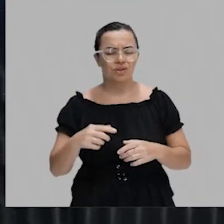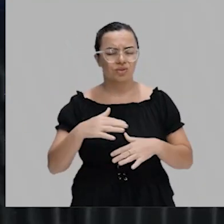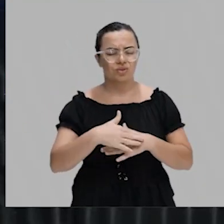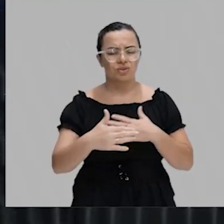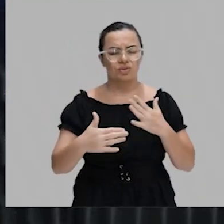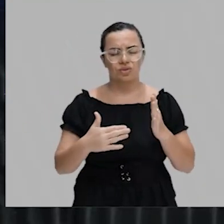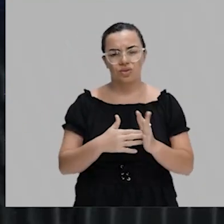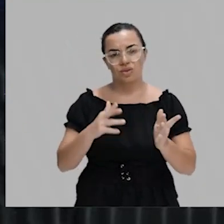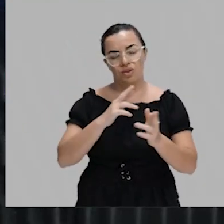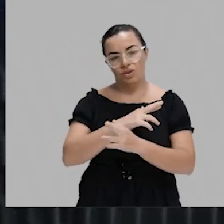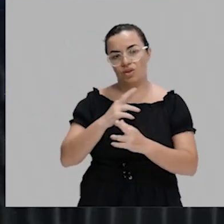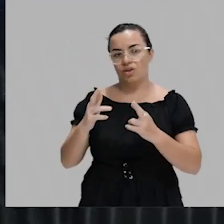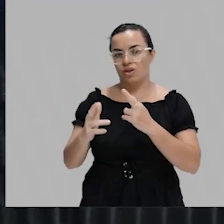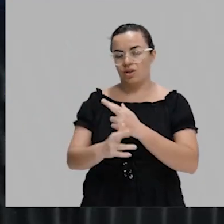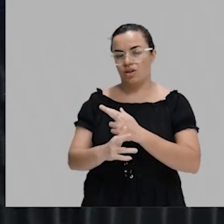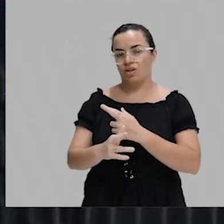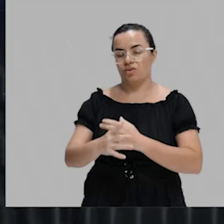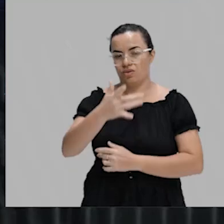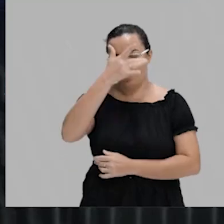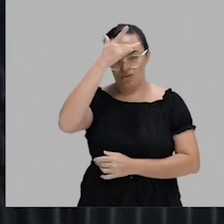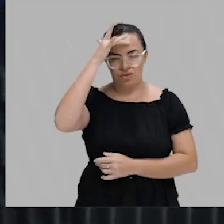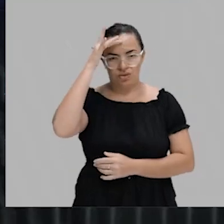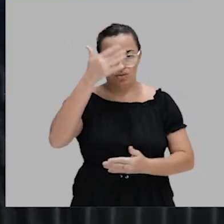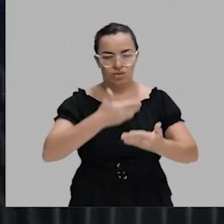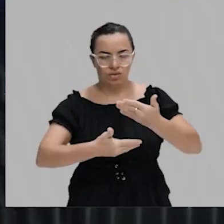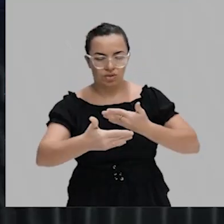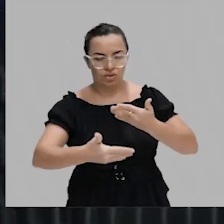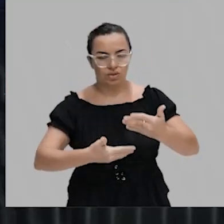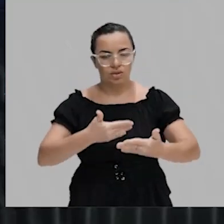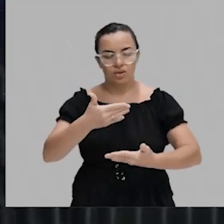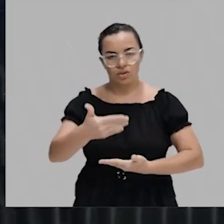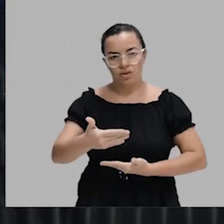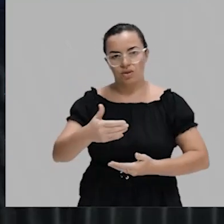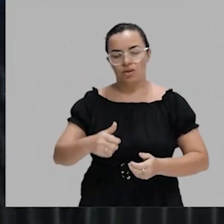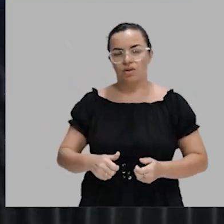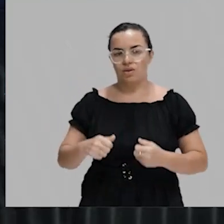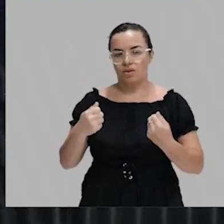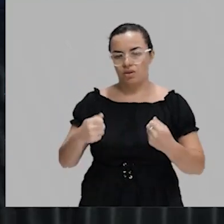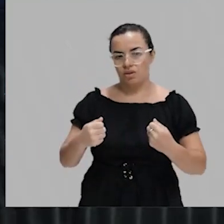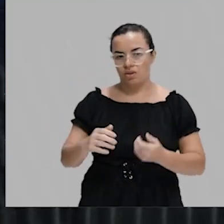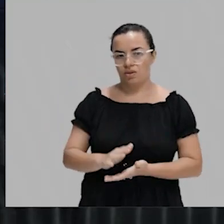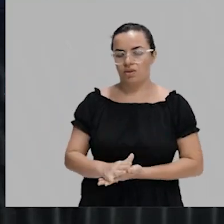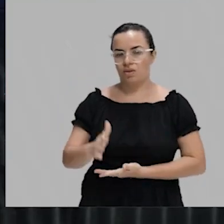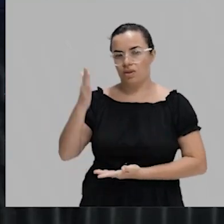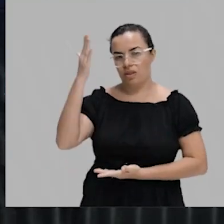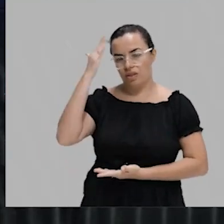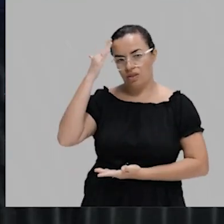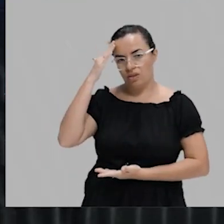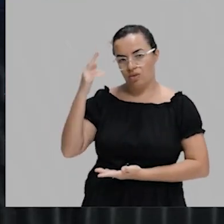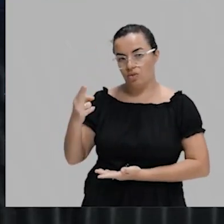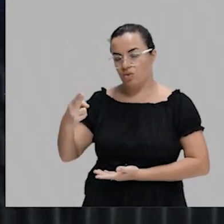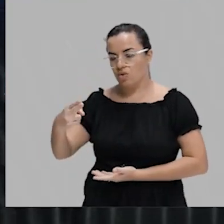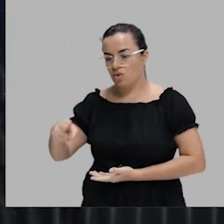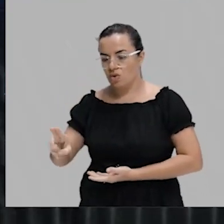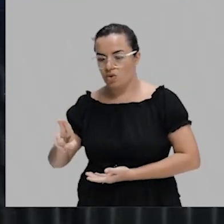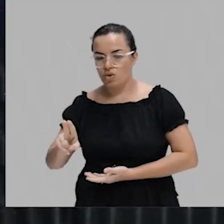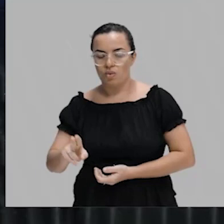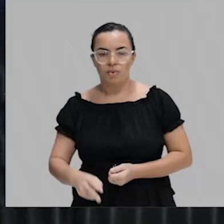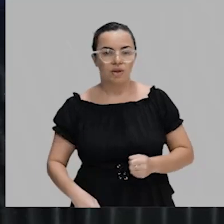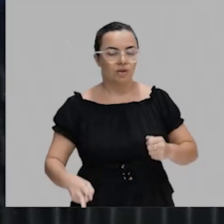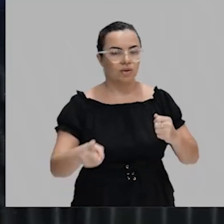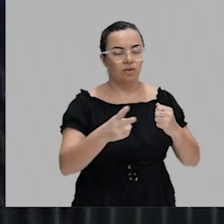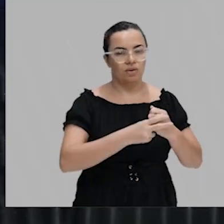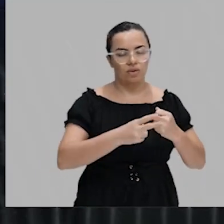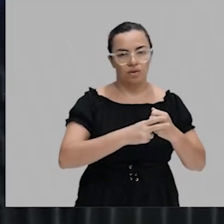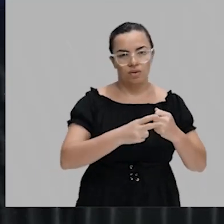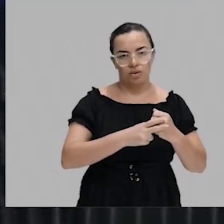nos relacionamos com as pessoas. Se nós não entendermos bem a regência dos nomes e dos verbos,